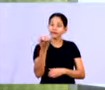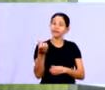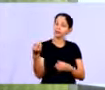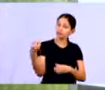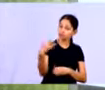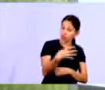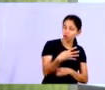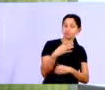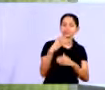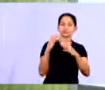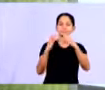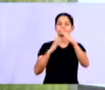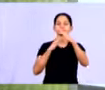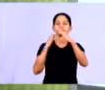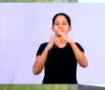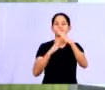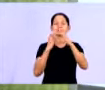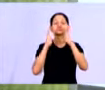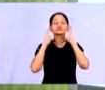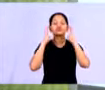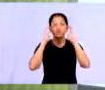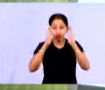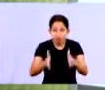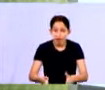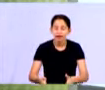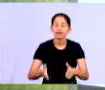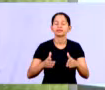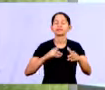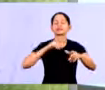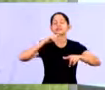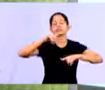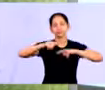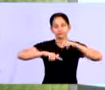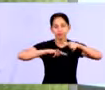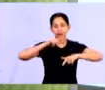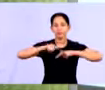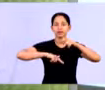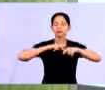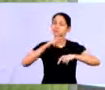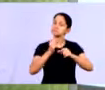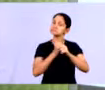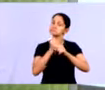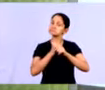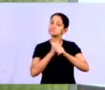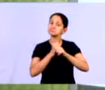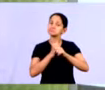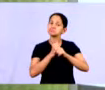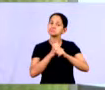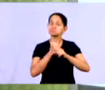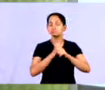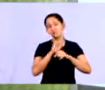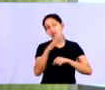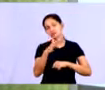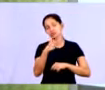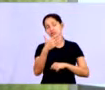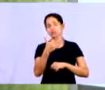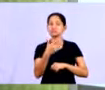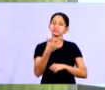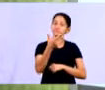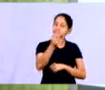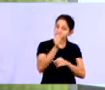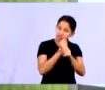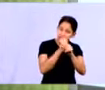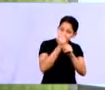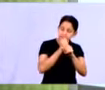negócio. Então já está atuando no mercado há um tempo até expressivo, mais de 2 décadas, e agora ele quer